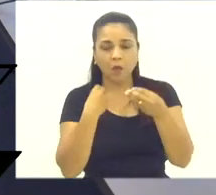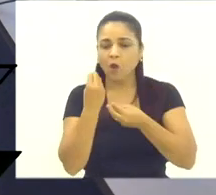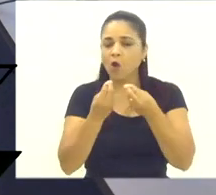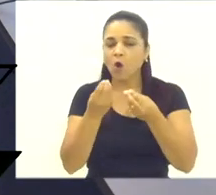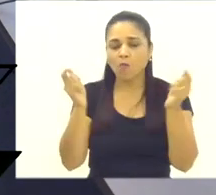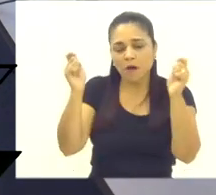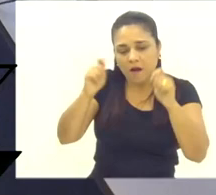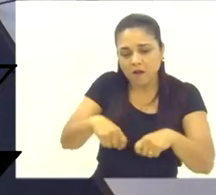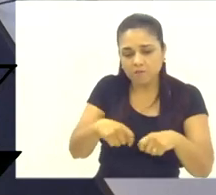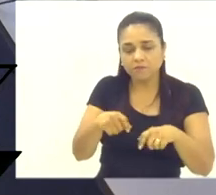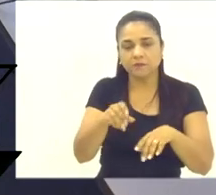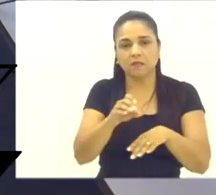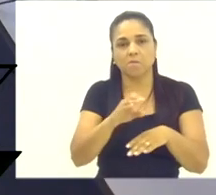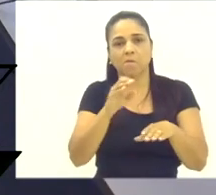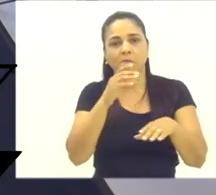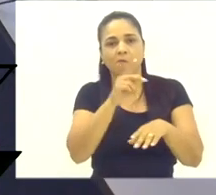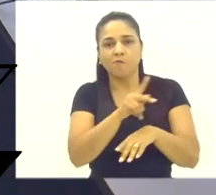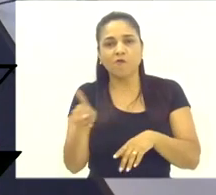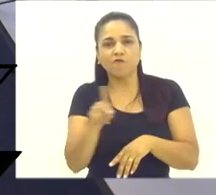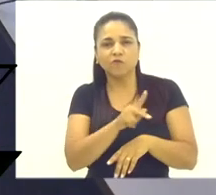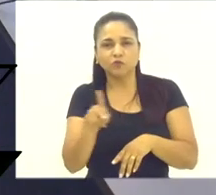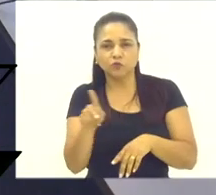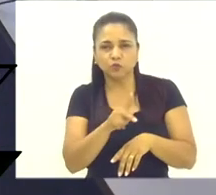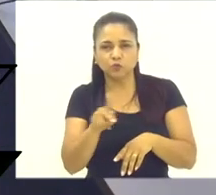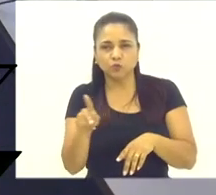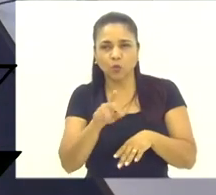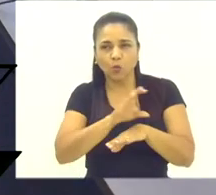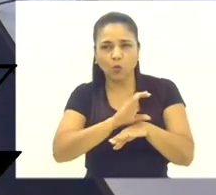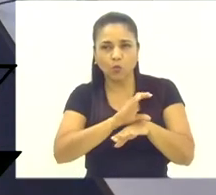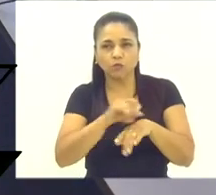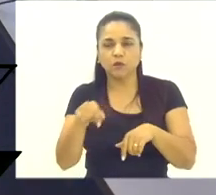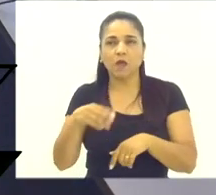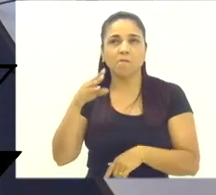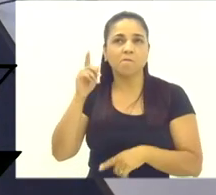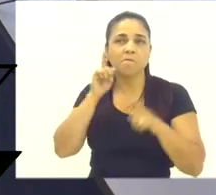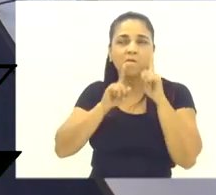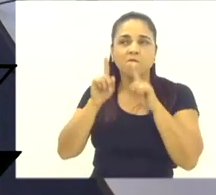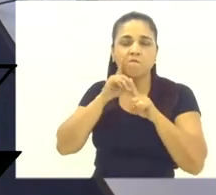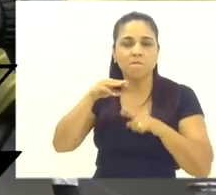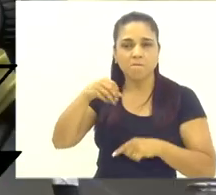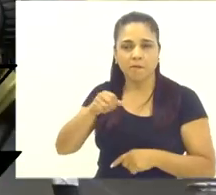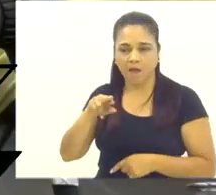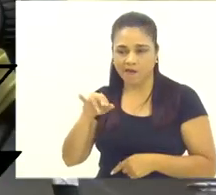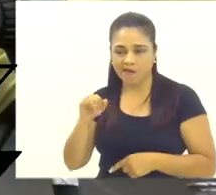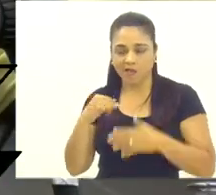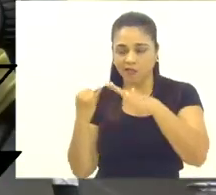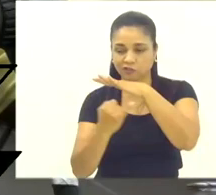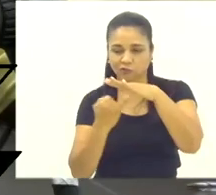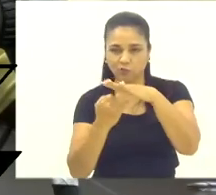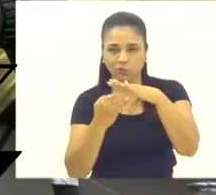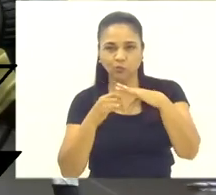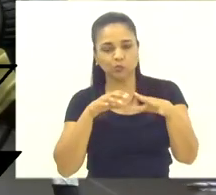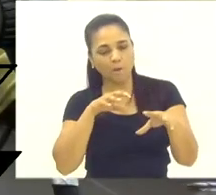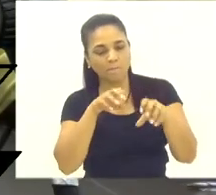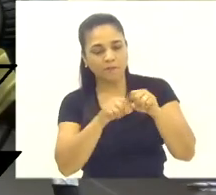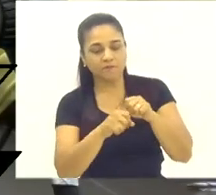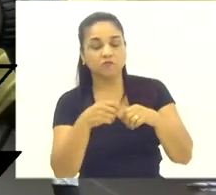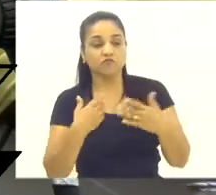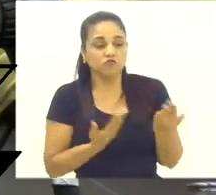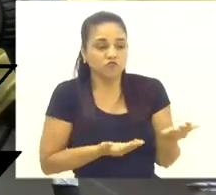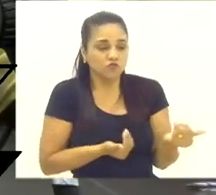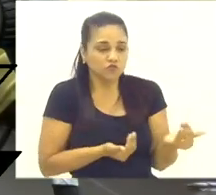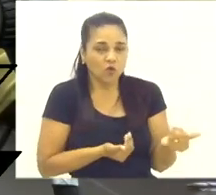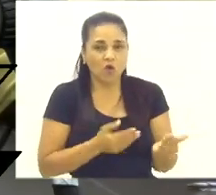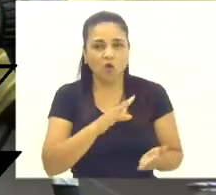capacitação dos professores porque a gente tá hoje com o Instituto lá só capacitando jovem para